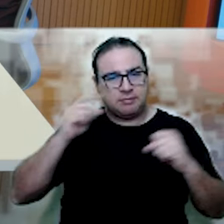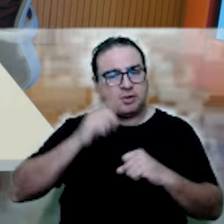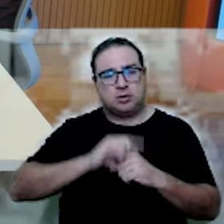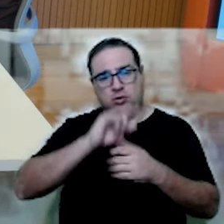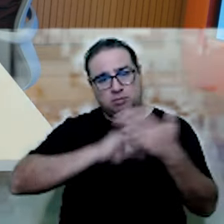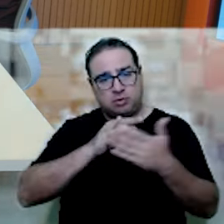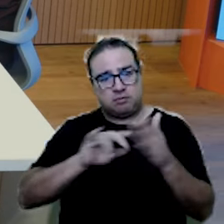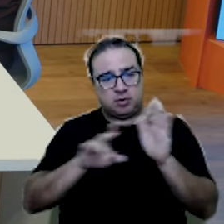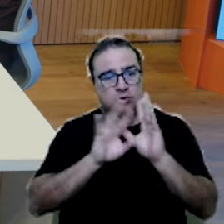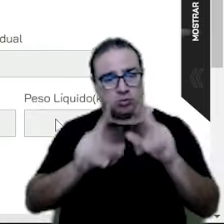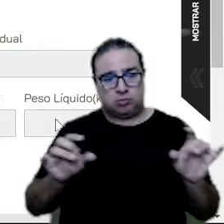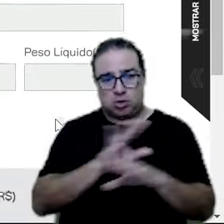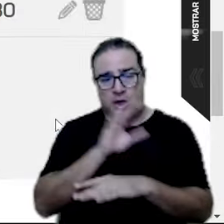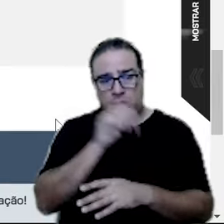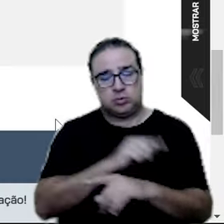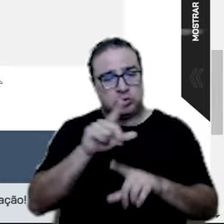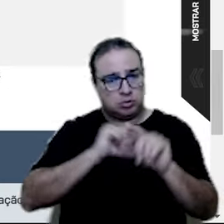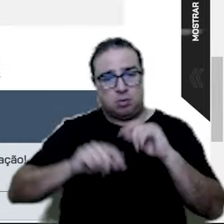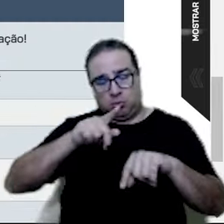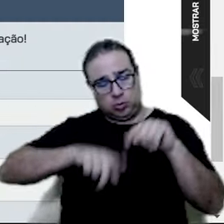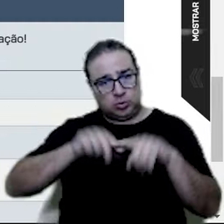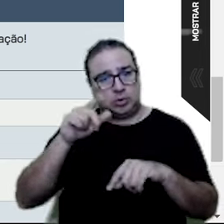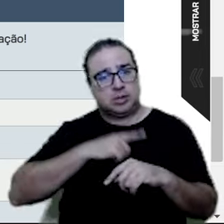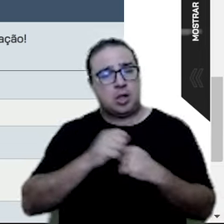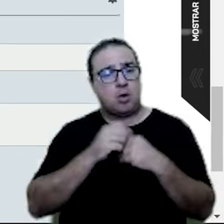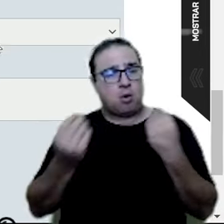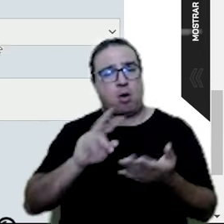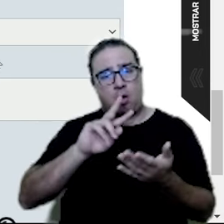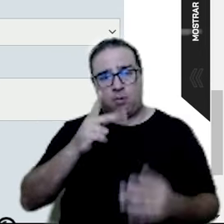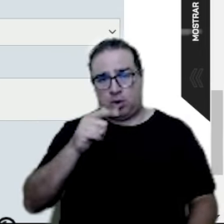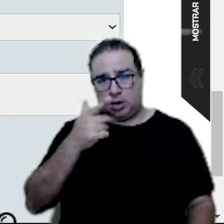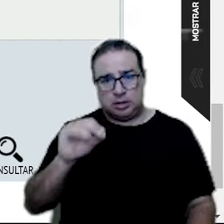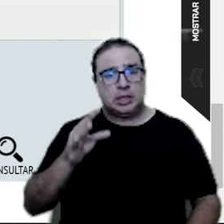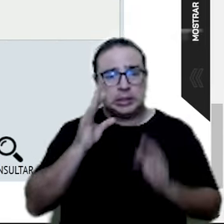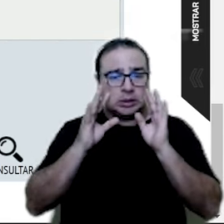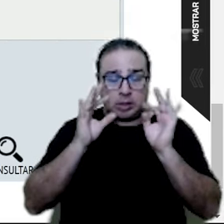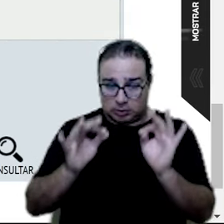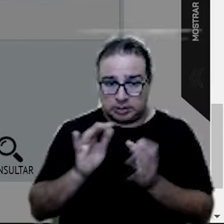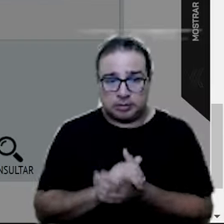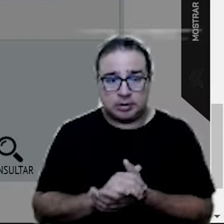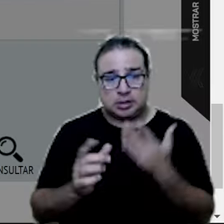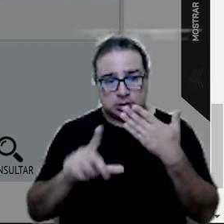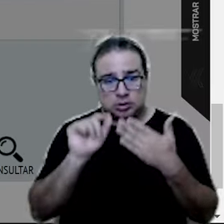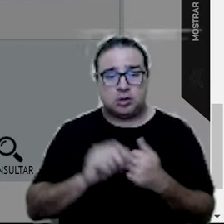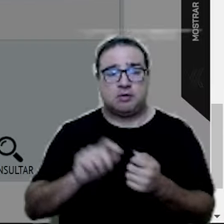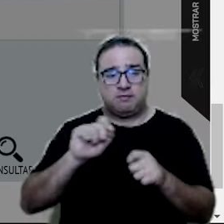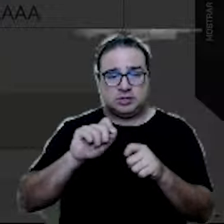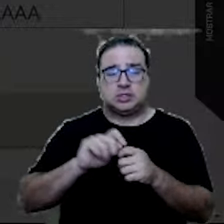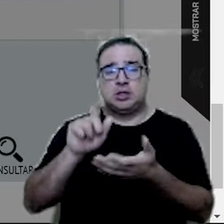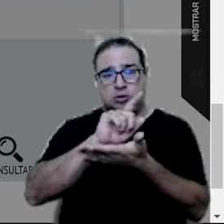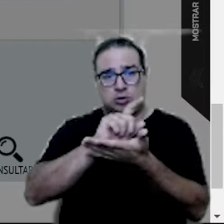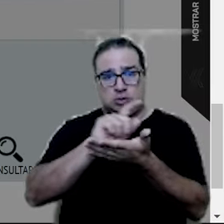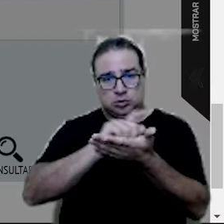emissão do documento é isso aqui selecionei um produto tem aqui versão de homologação preciso eu ter atenção com isso clico aqui em emitir o